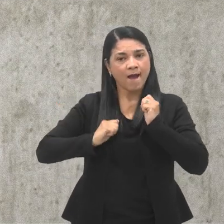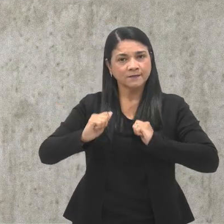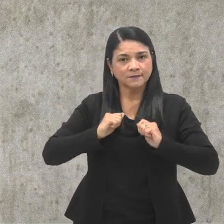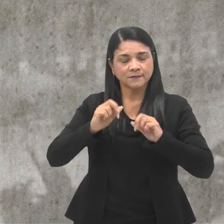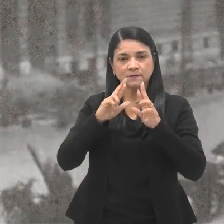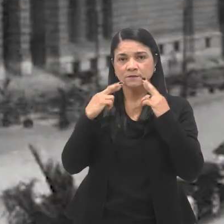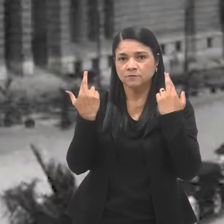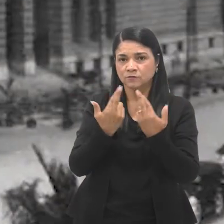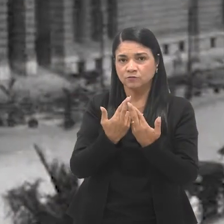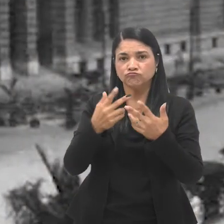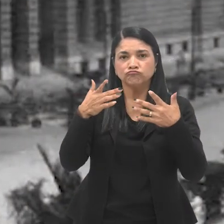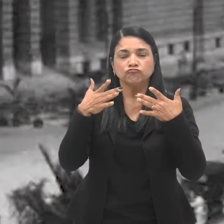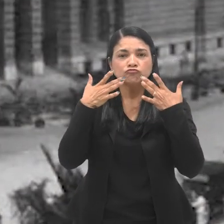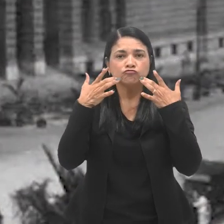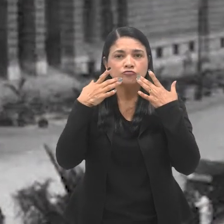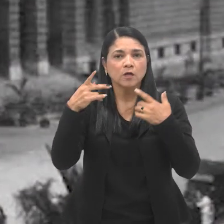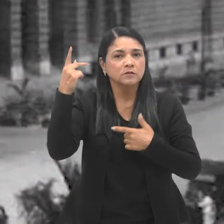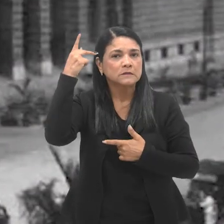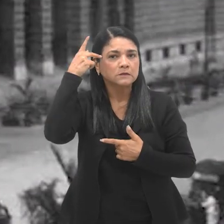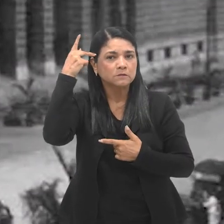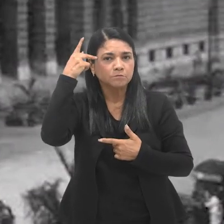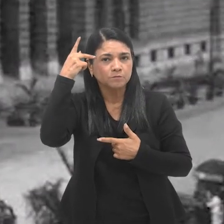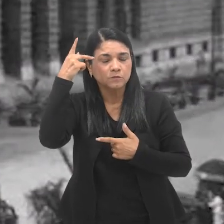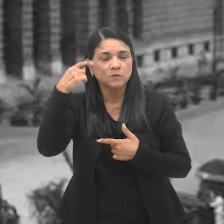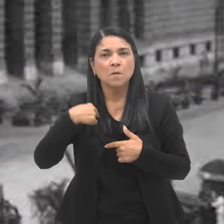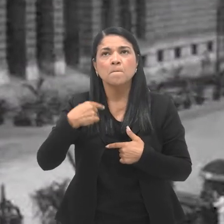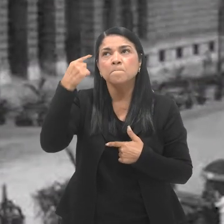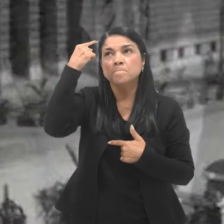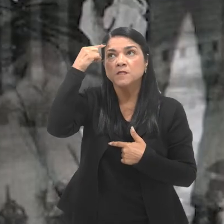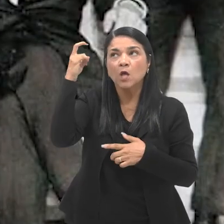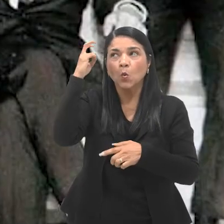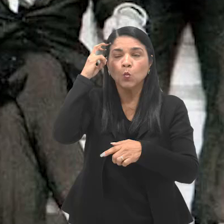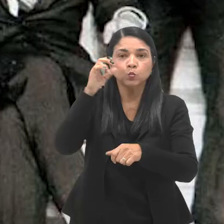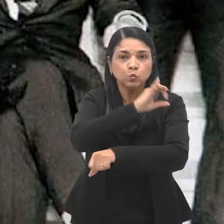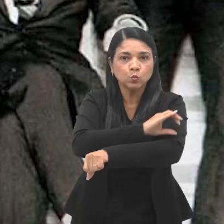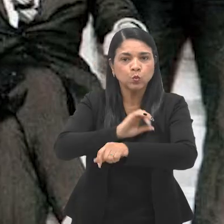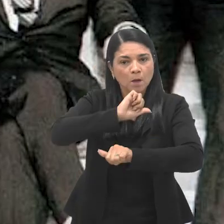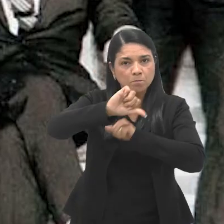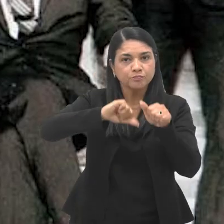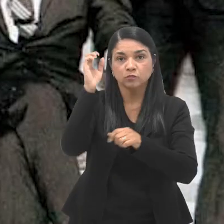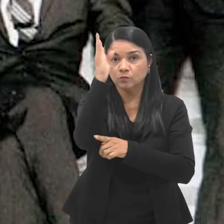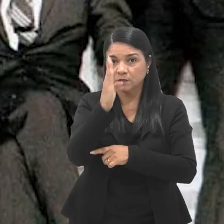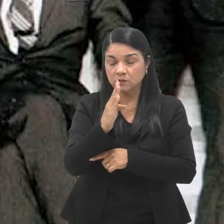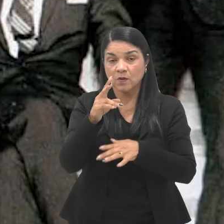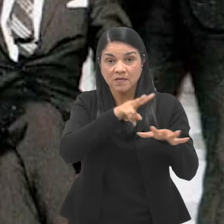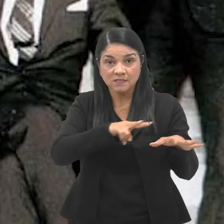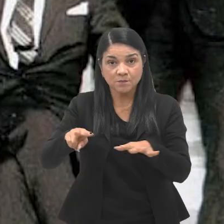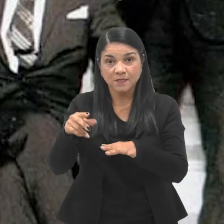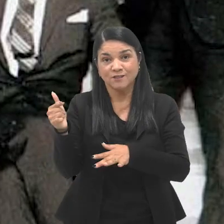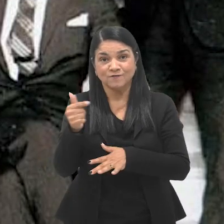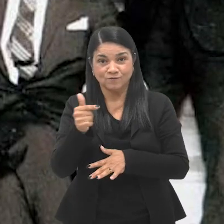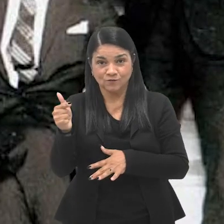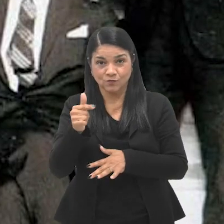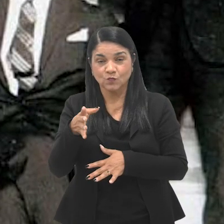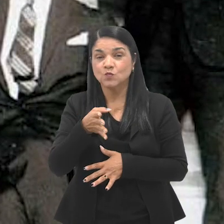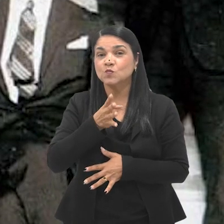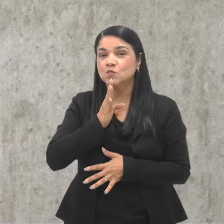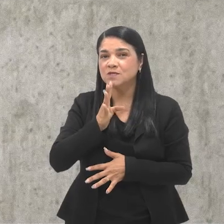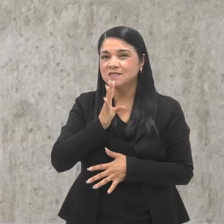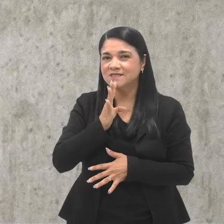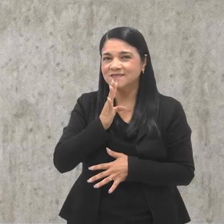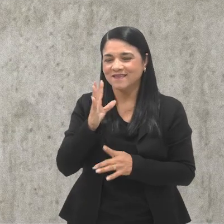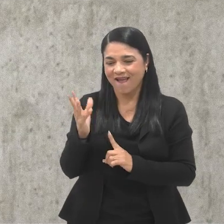brasileiros se reuniram no Teatro Municipal de São Paulo para pensar sobre uma renovação cultural no Brasil. A Semana